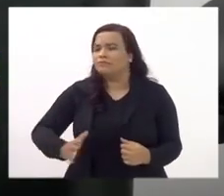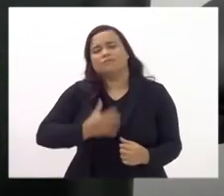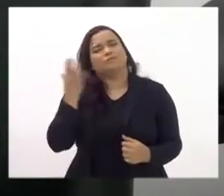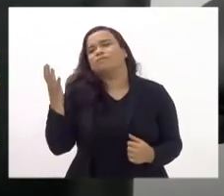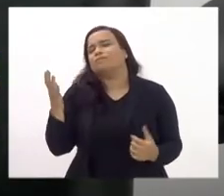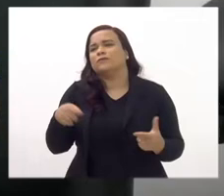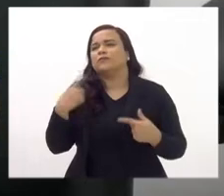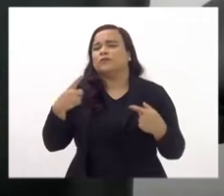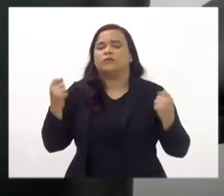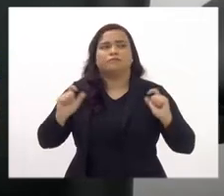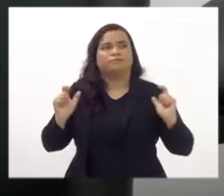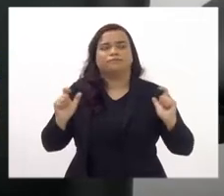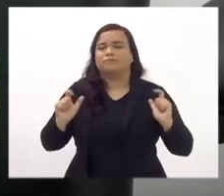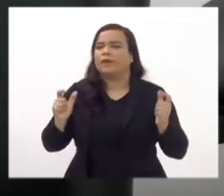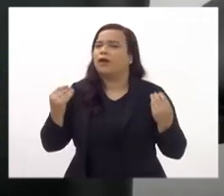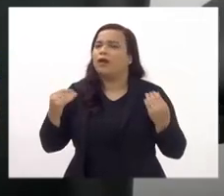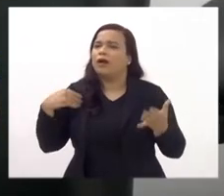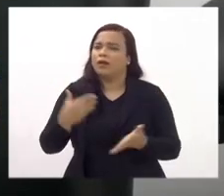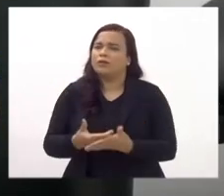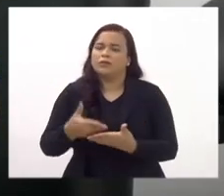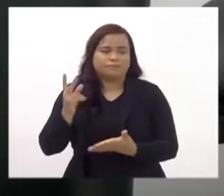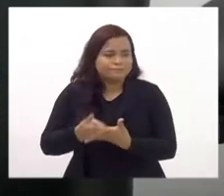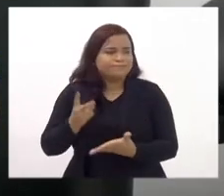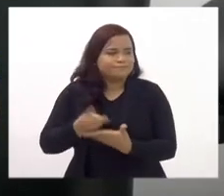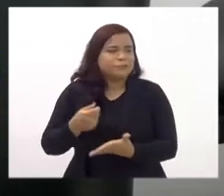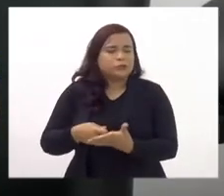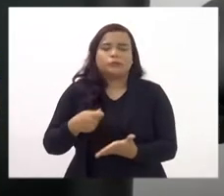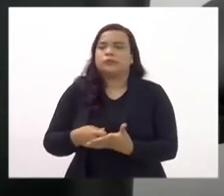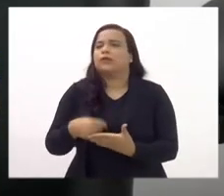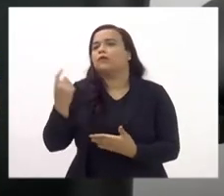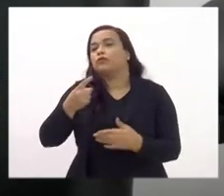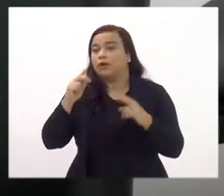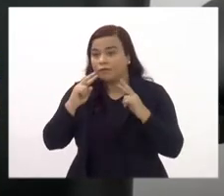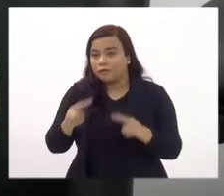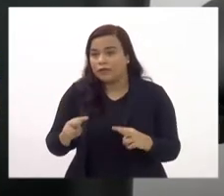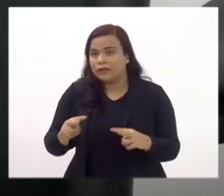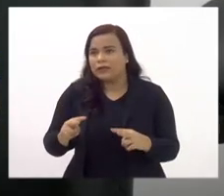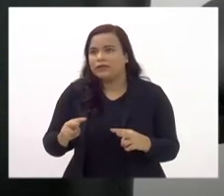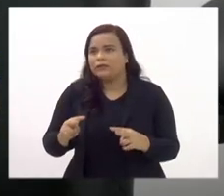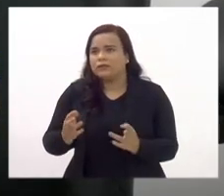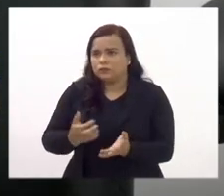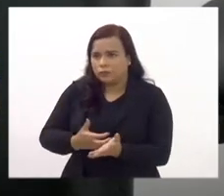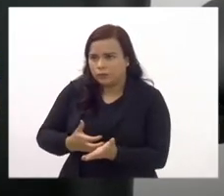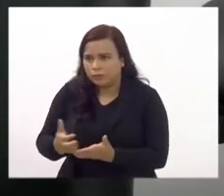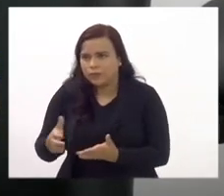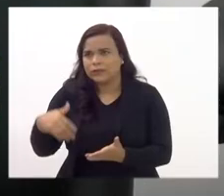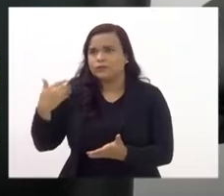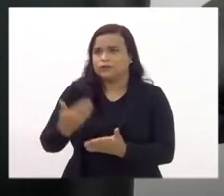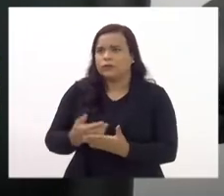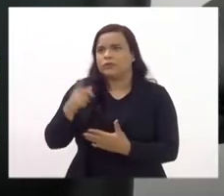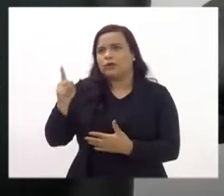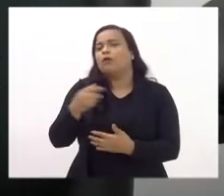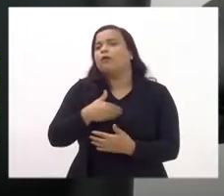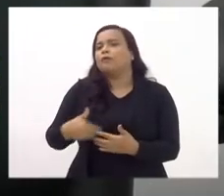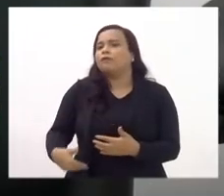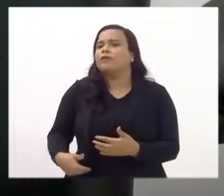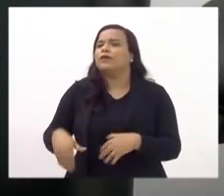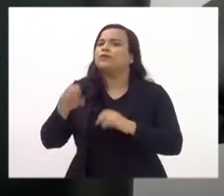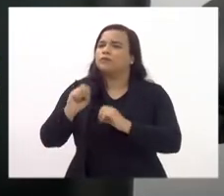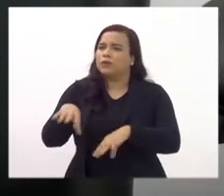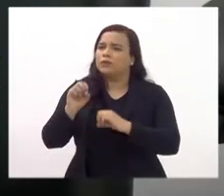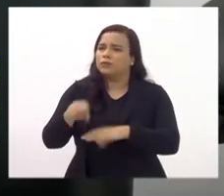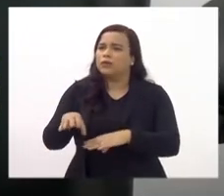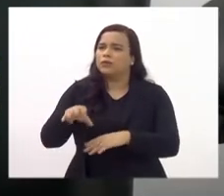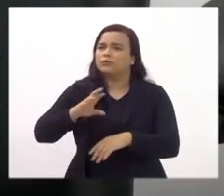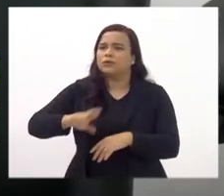gente esteja até hoje nisso. A gente vê, entretanto, que desde o início, para esse governo, a nossa educação nunca